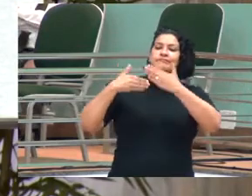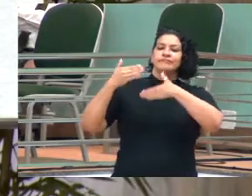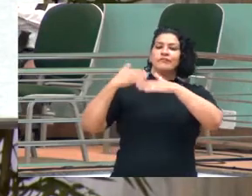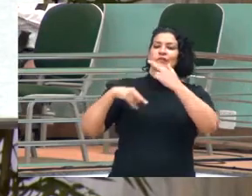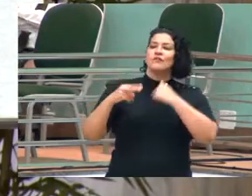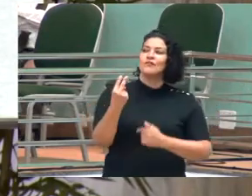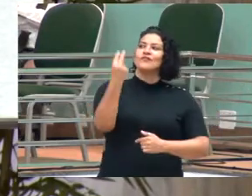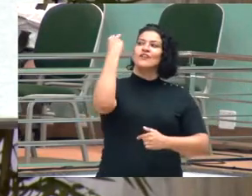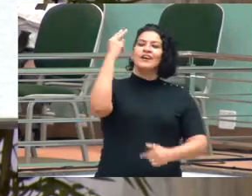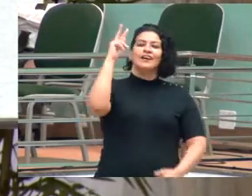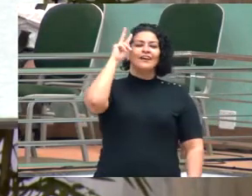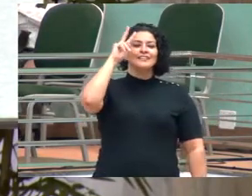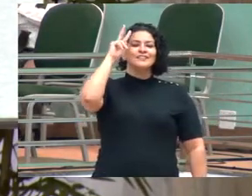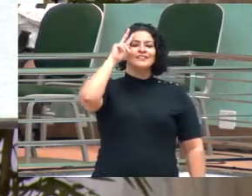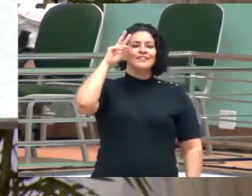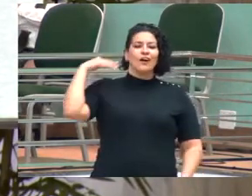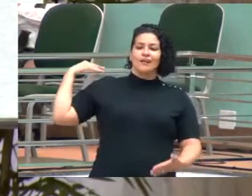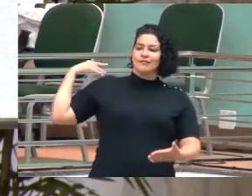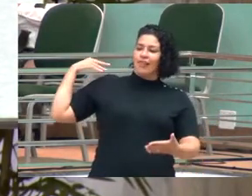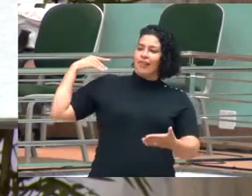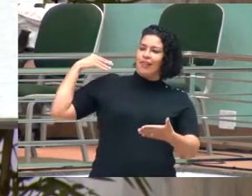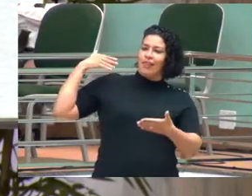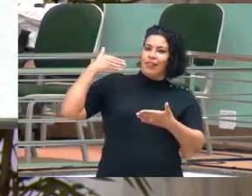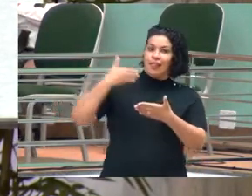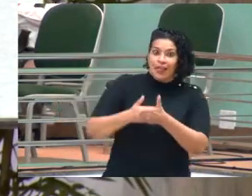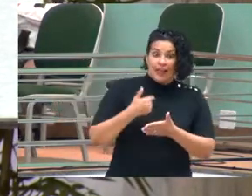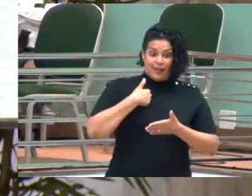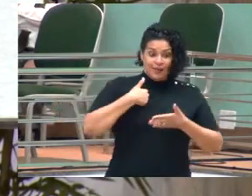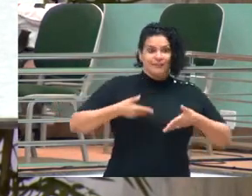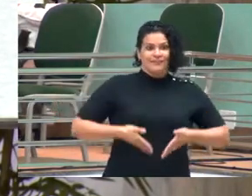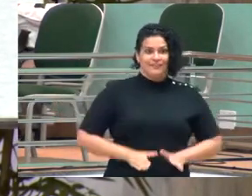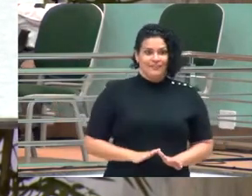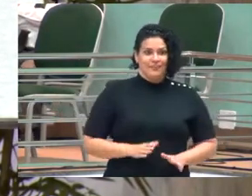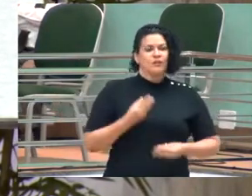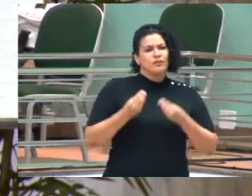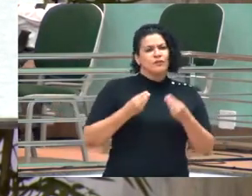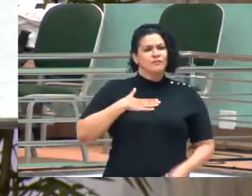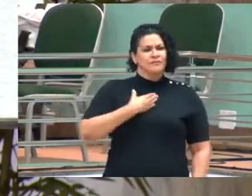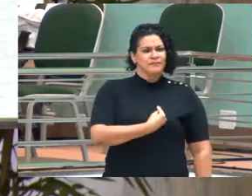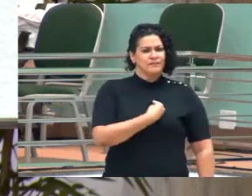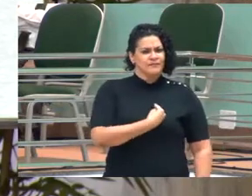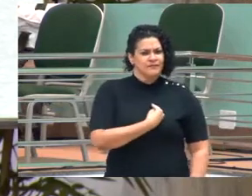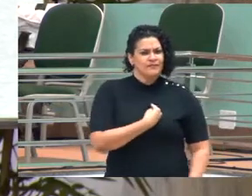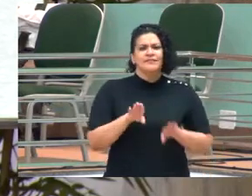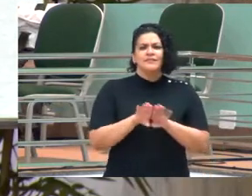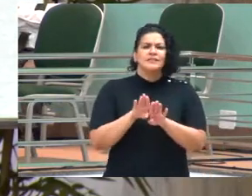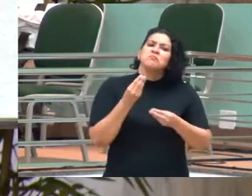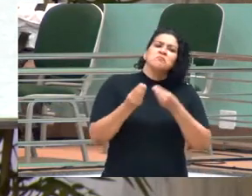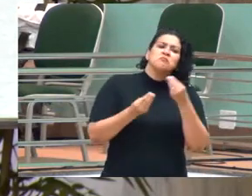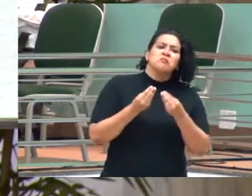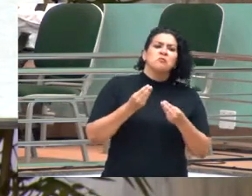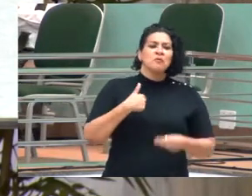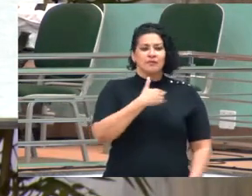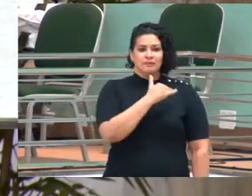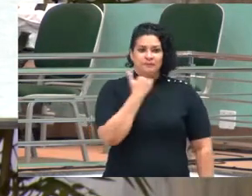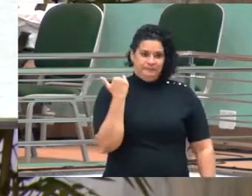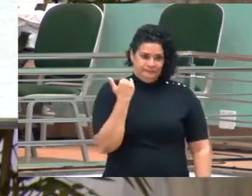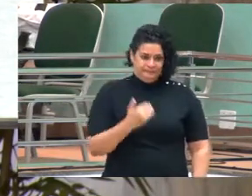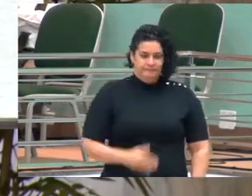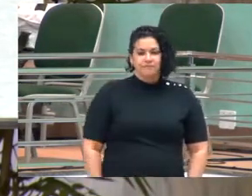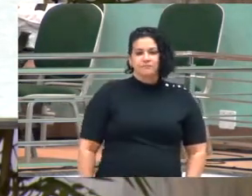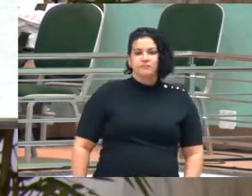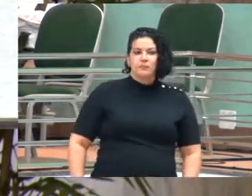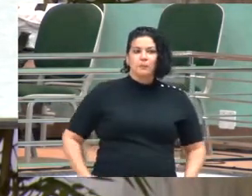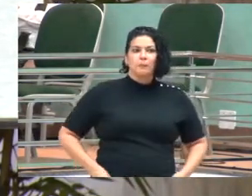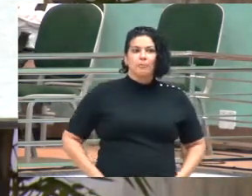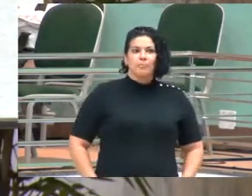na história até o dia que eu nasci, como eu vivi e a maneira que eu parti. Foi no ano